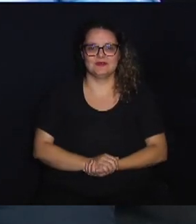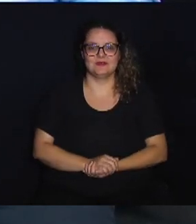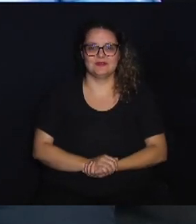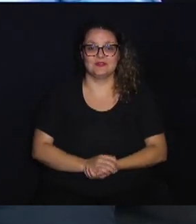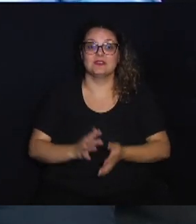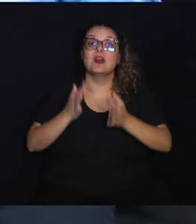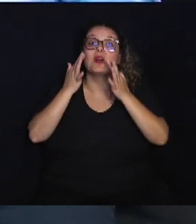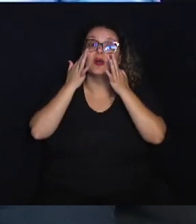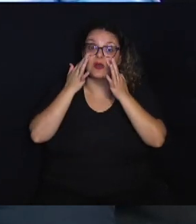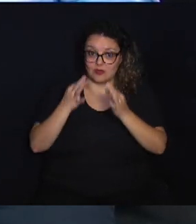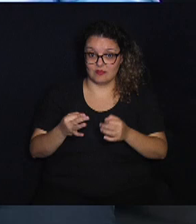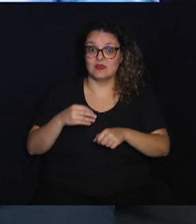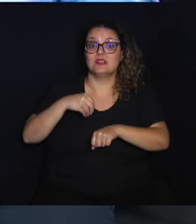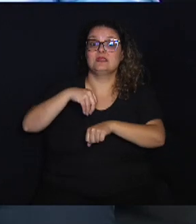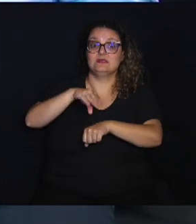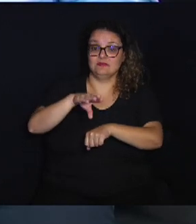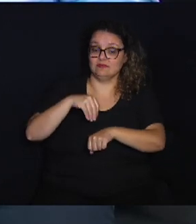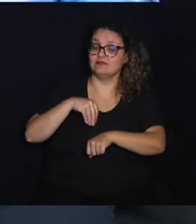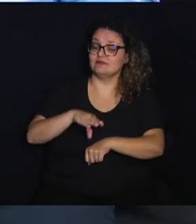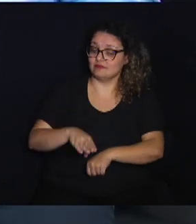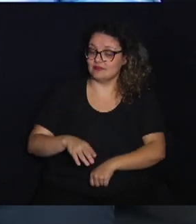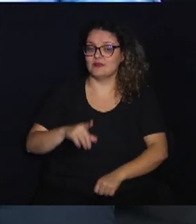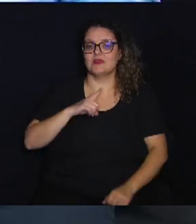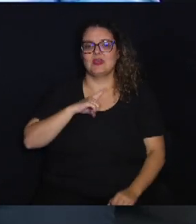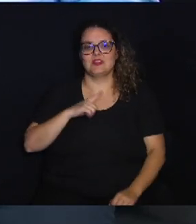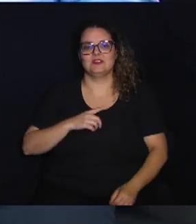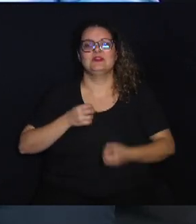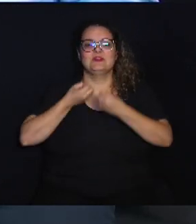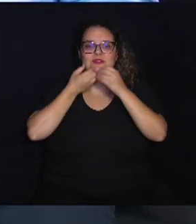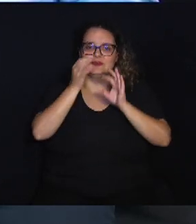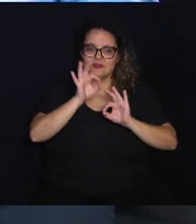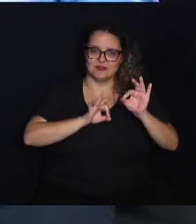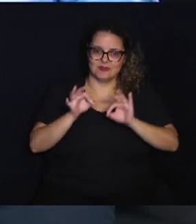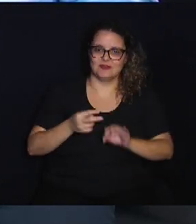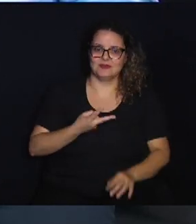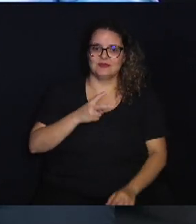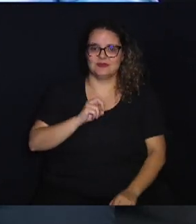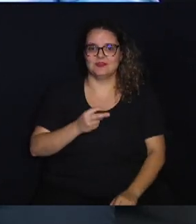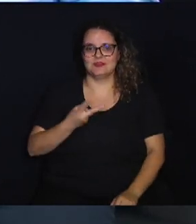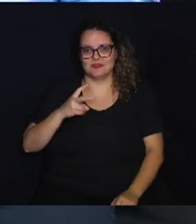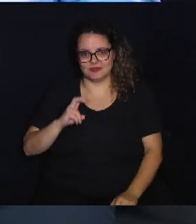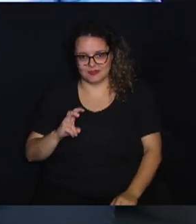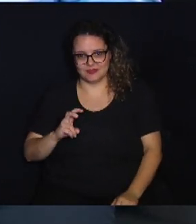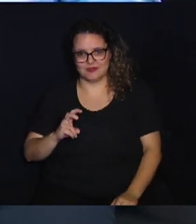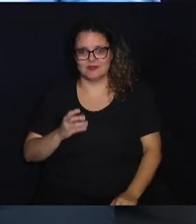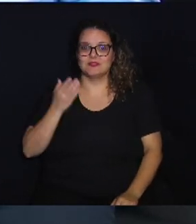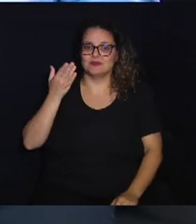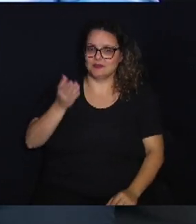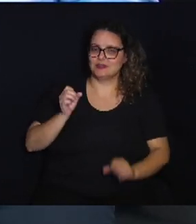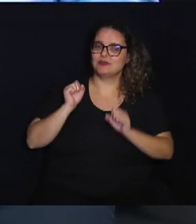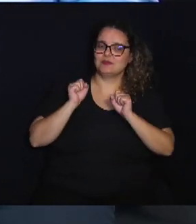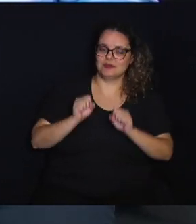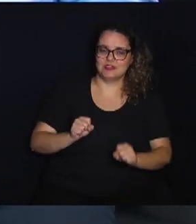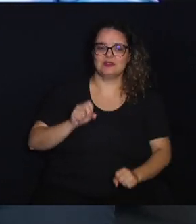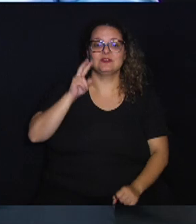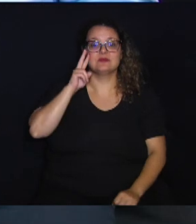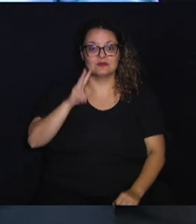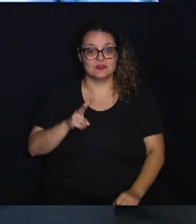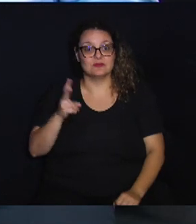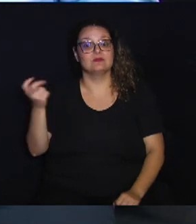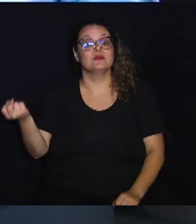prestem atenção nas dicas para que tenham um bom planejamento para 2025 e você possa ver o